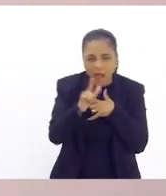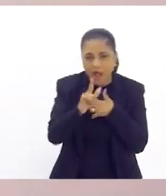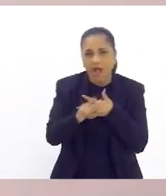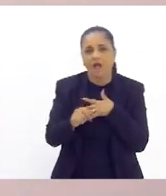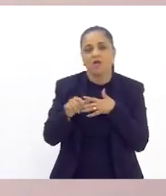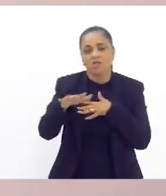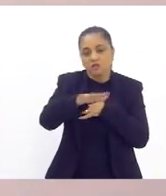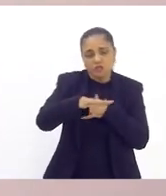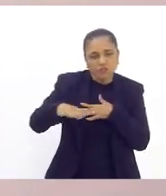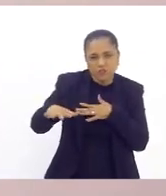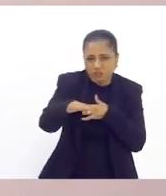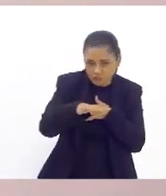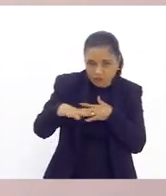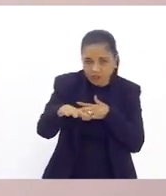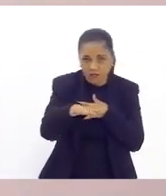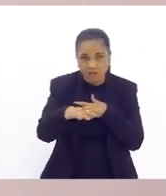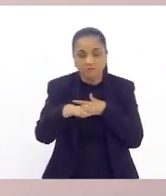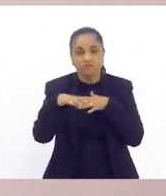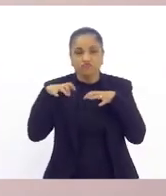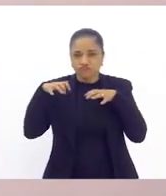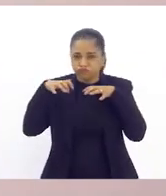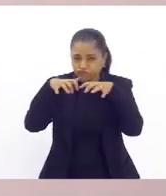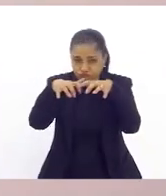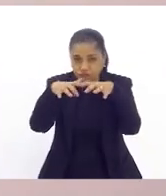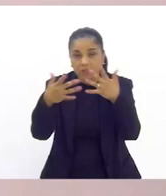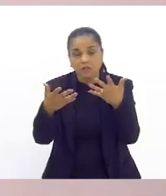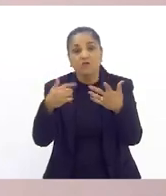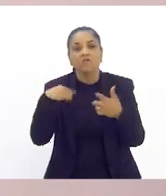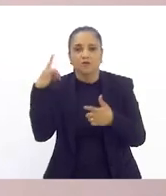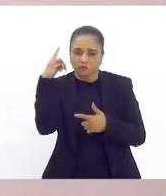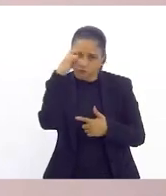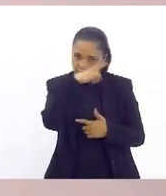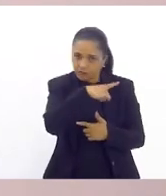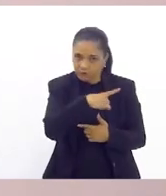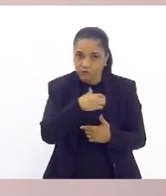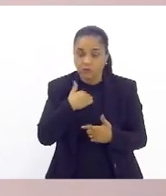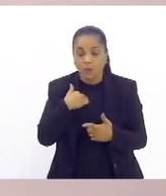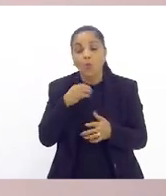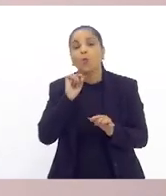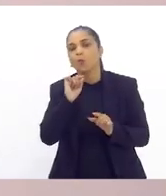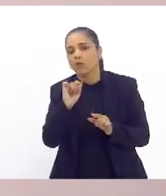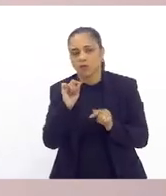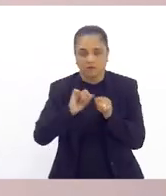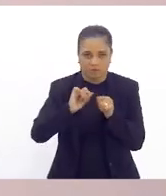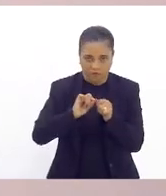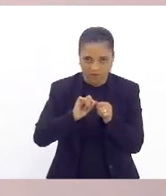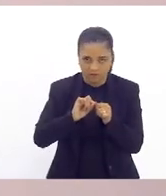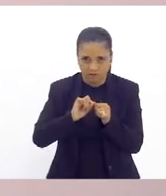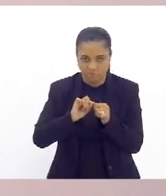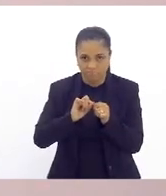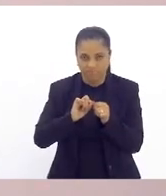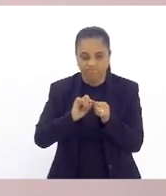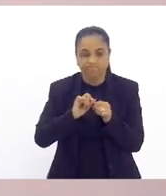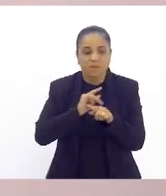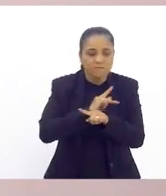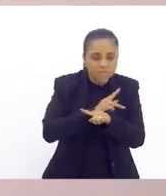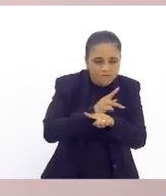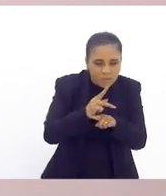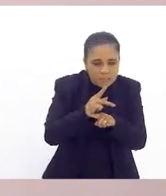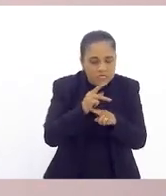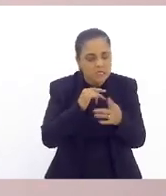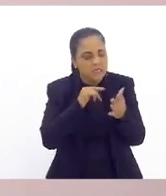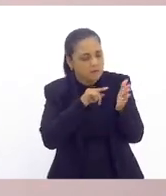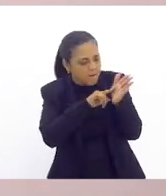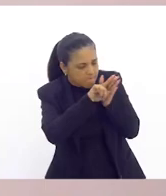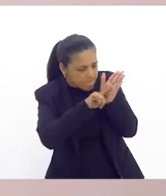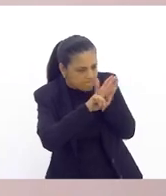mais descargas atmosféricas isso quer dizer que a gente tem que fazer o quê É o que a gente já tá fazendo revisitando o nosso plano de